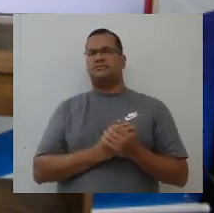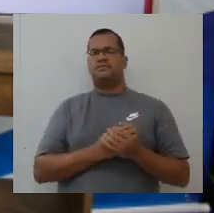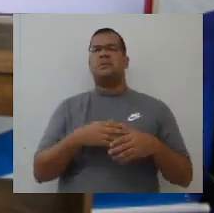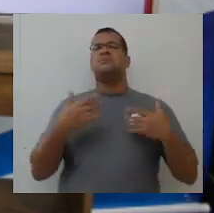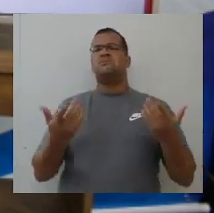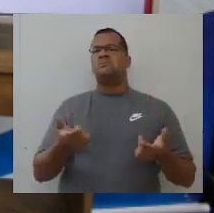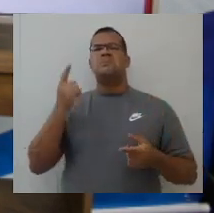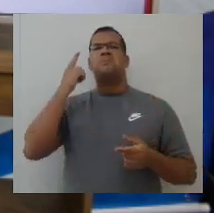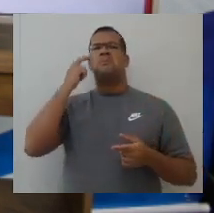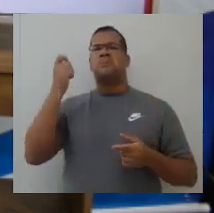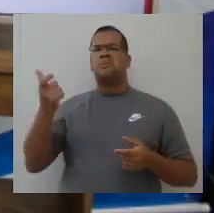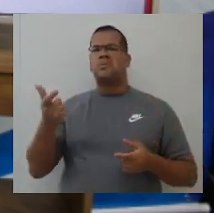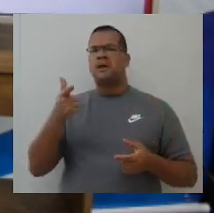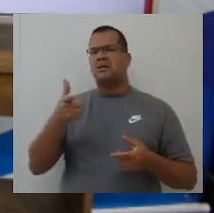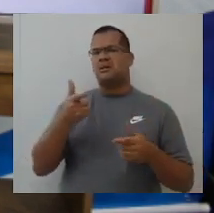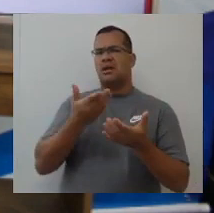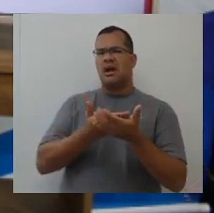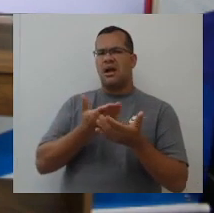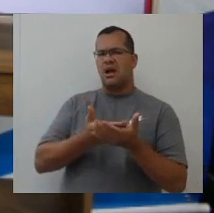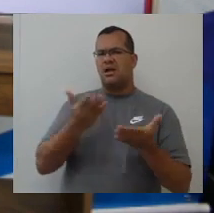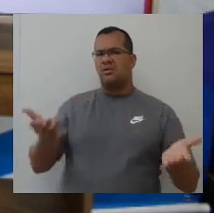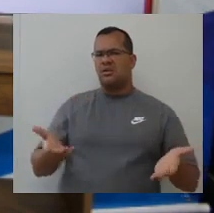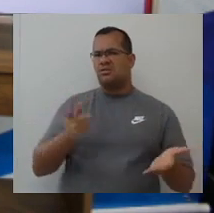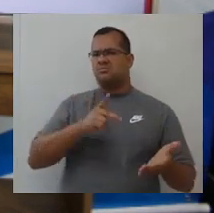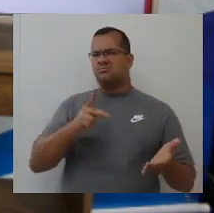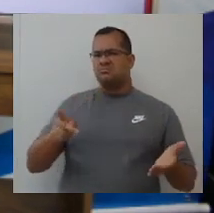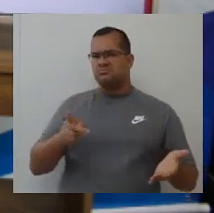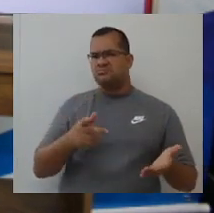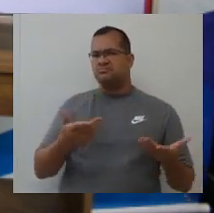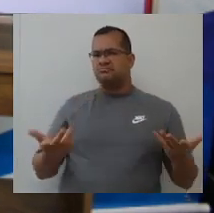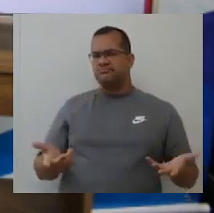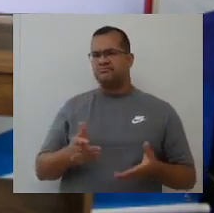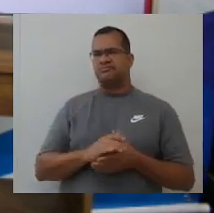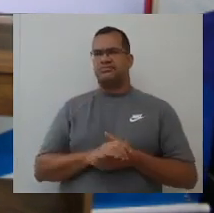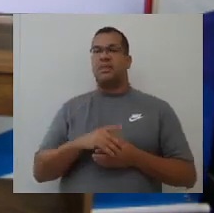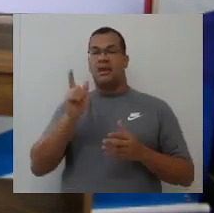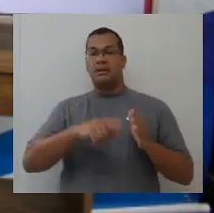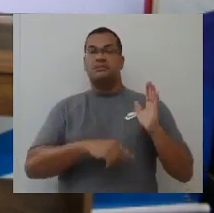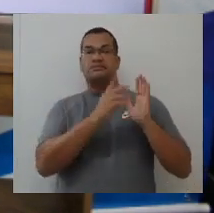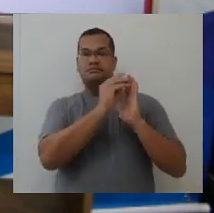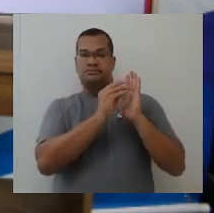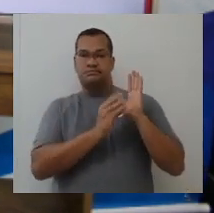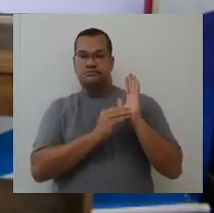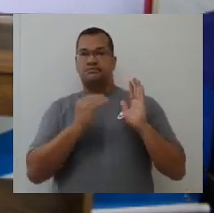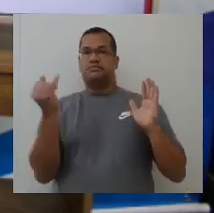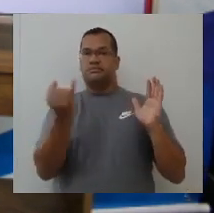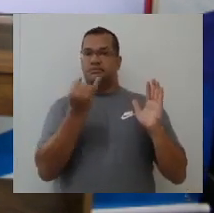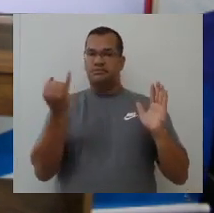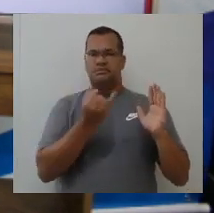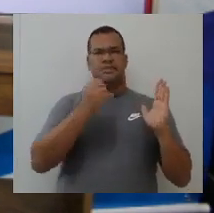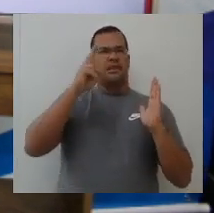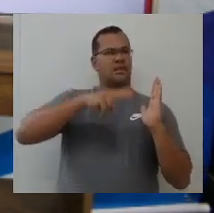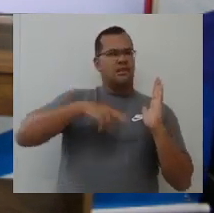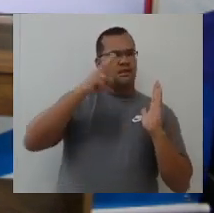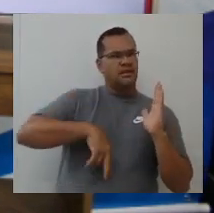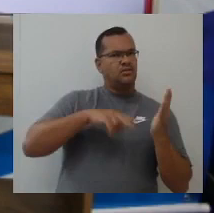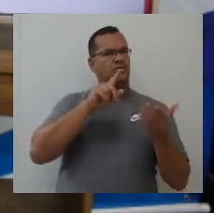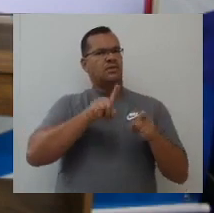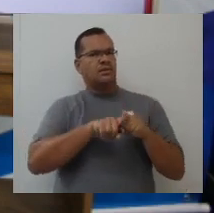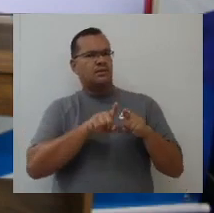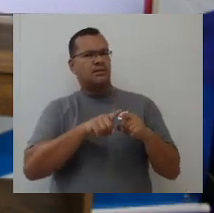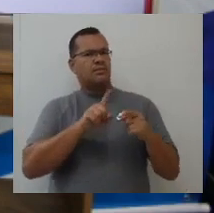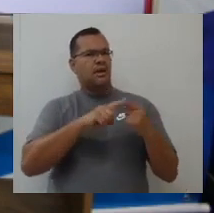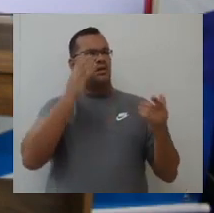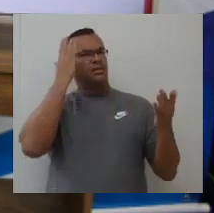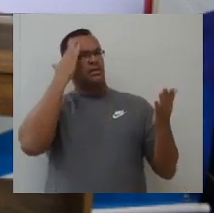que, Rafael? Isso vai me servir? Isso vai me ser útil? Para quê? Vamos lá. São conteúdos importantes para a leitura e a interpretação